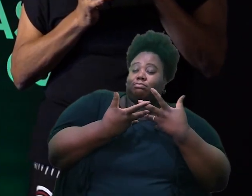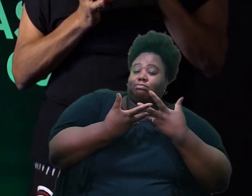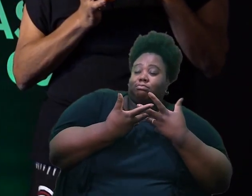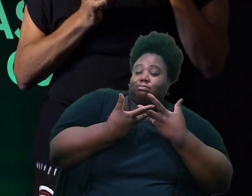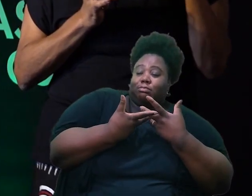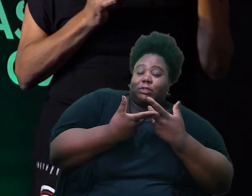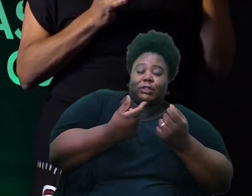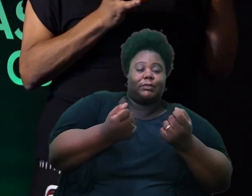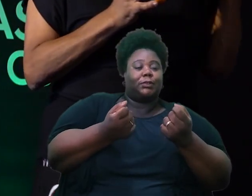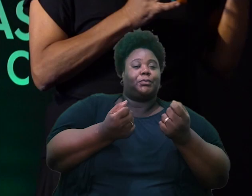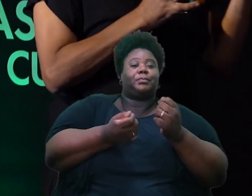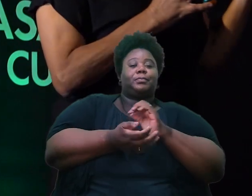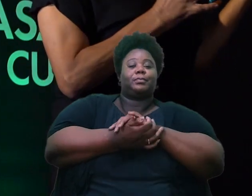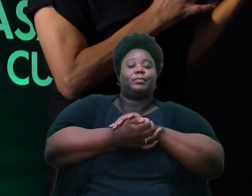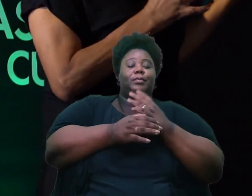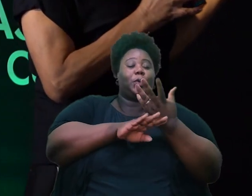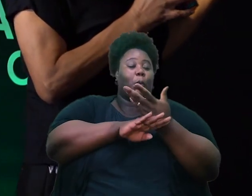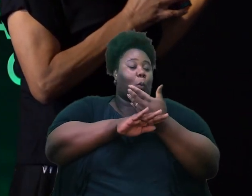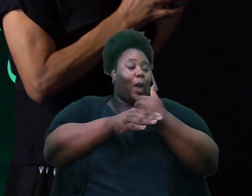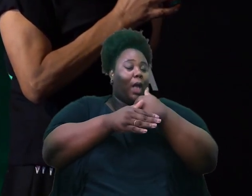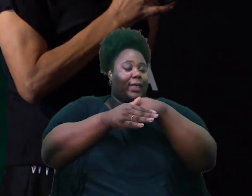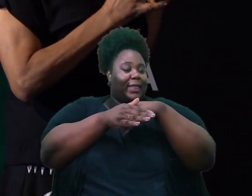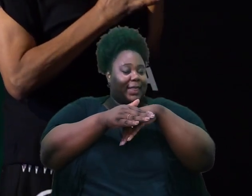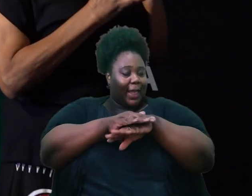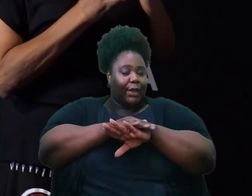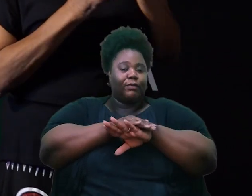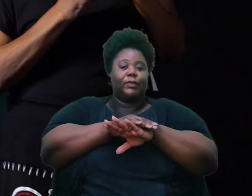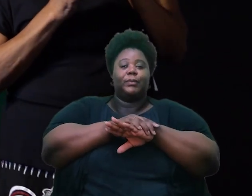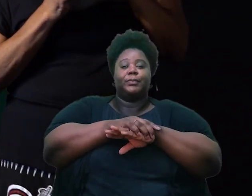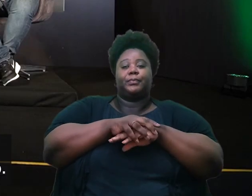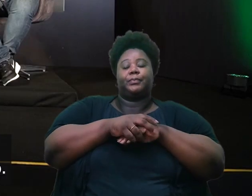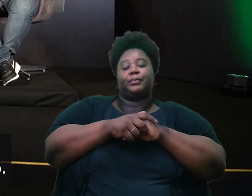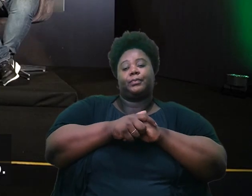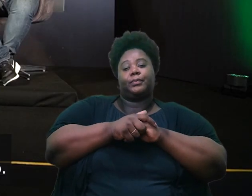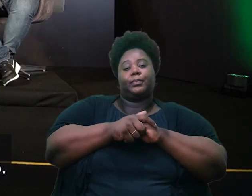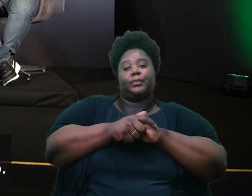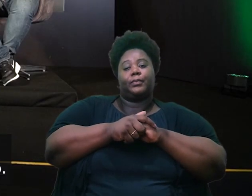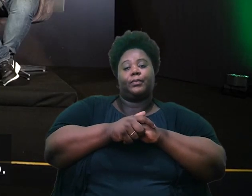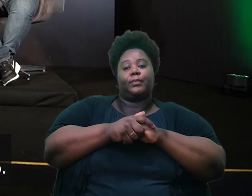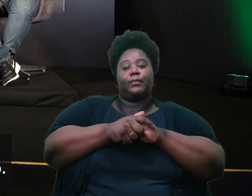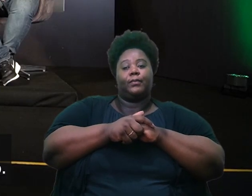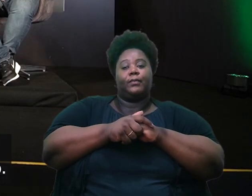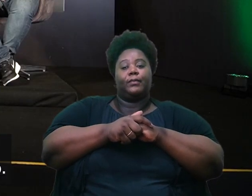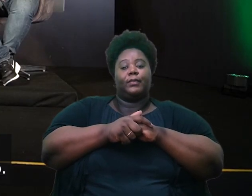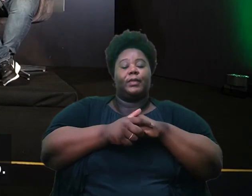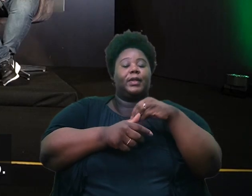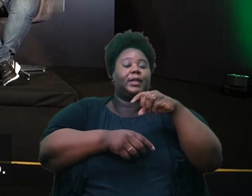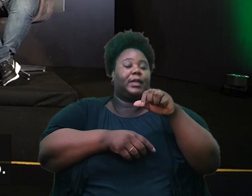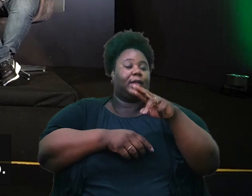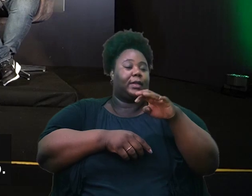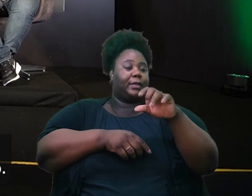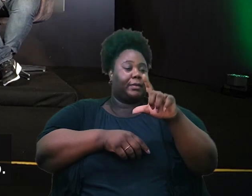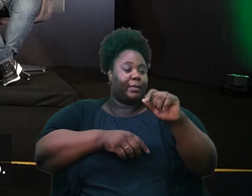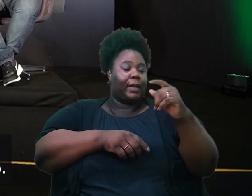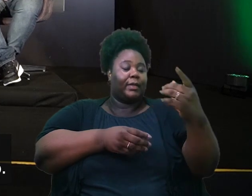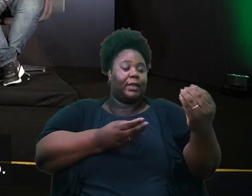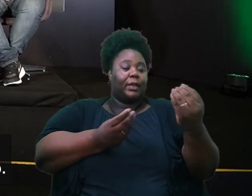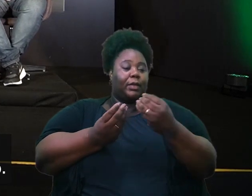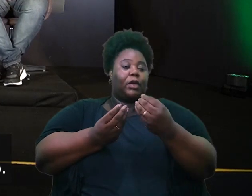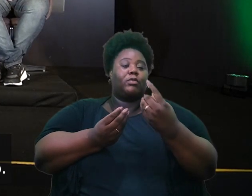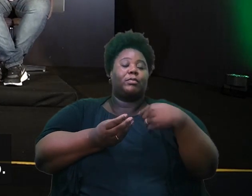com o acervo, né, que Marcelo e Priscila trazem para a